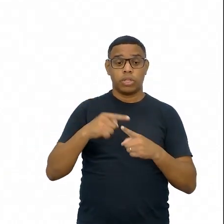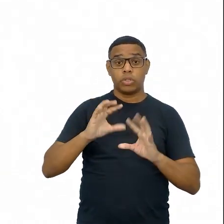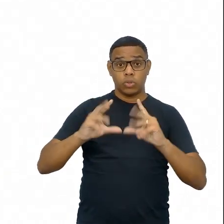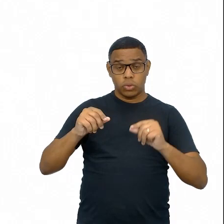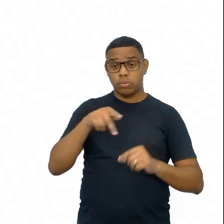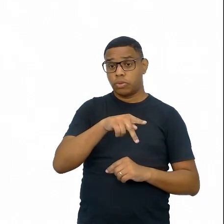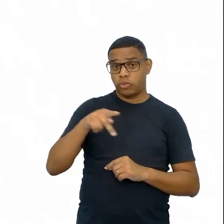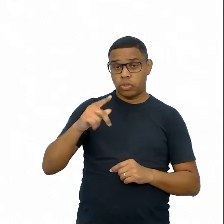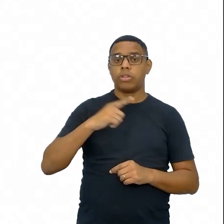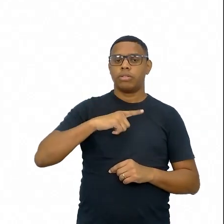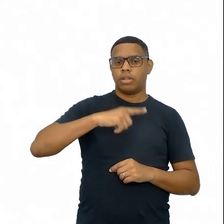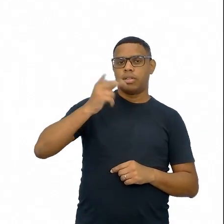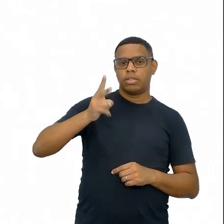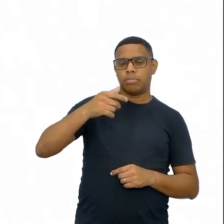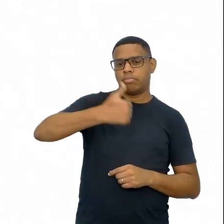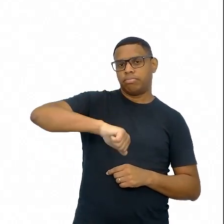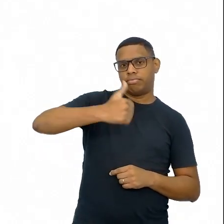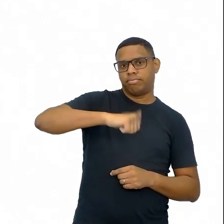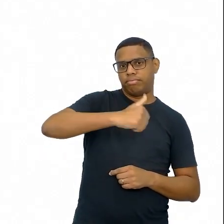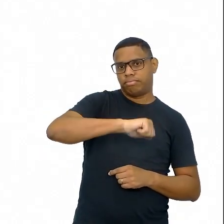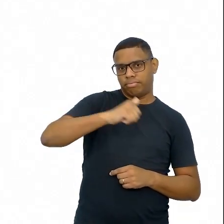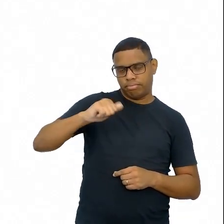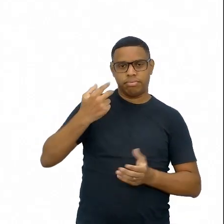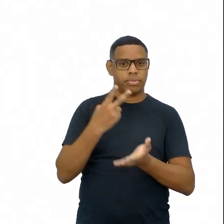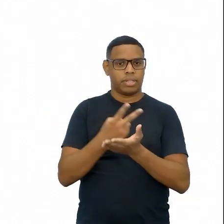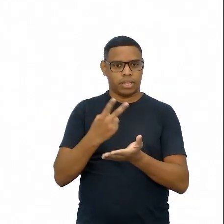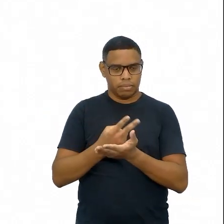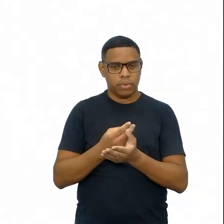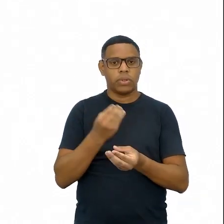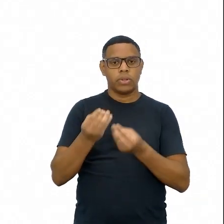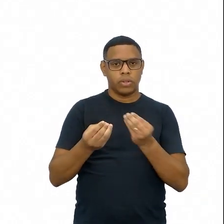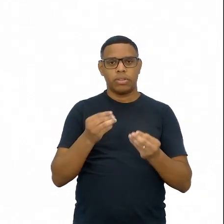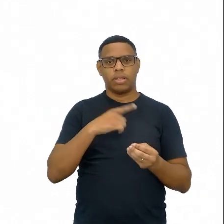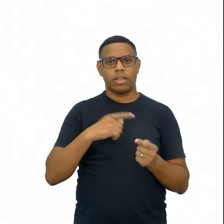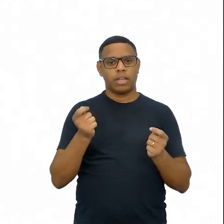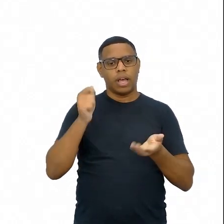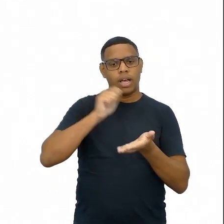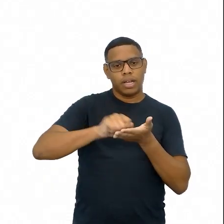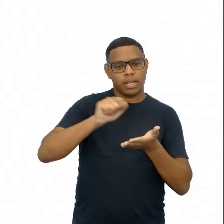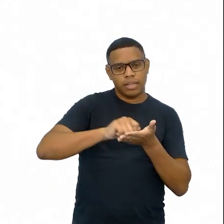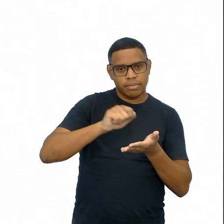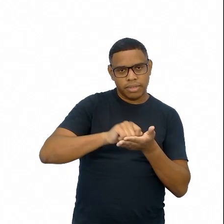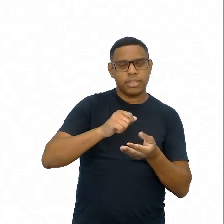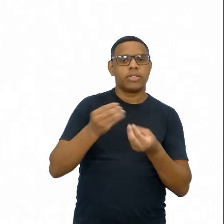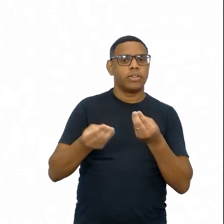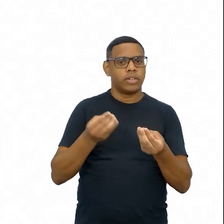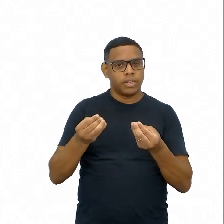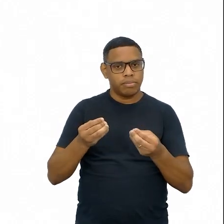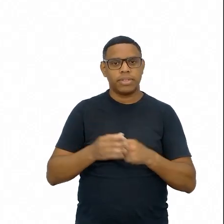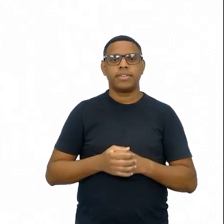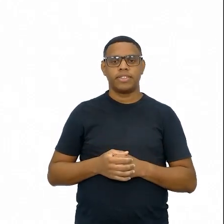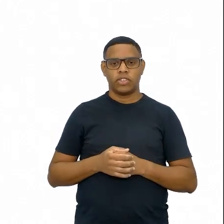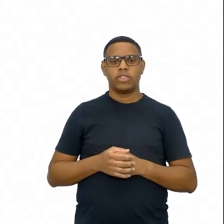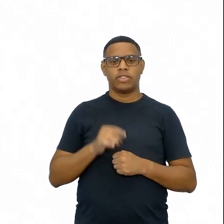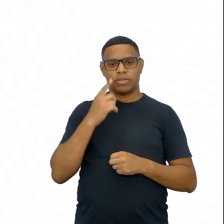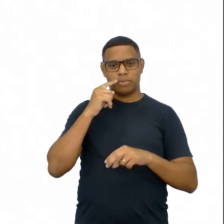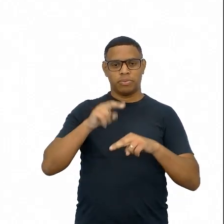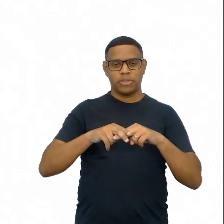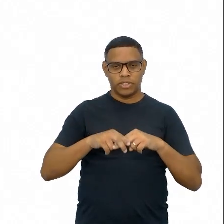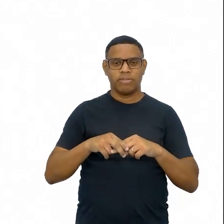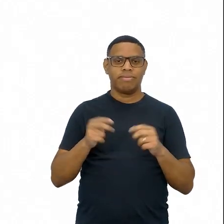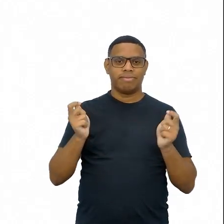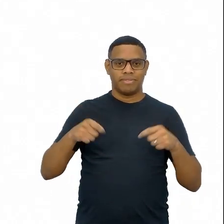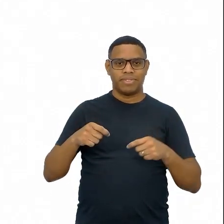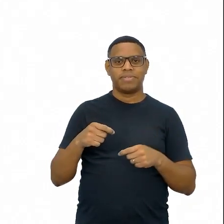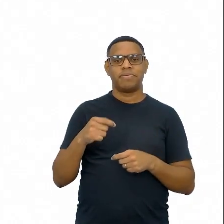professor está avaliando a todo instante, a todo momento, né, tem as suas anotações, né, pois esse conjunto permitirá